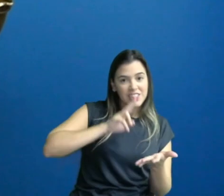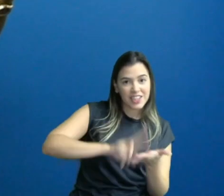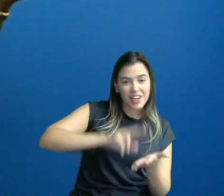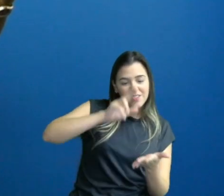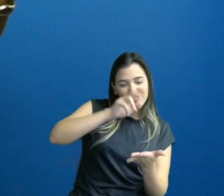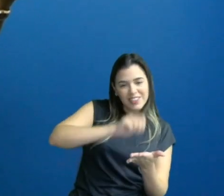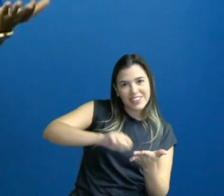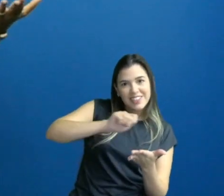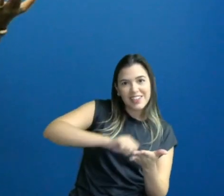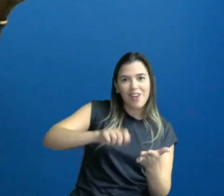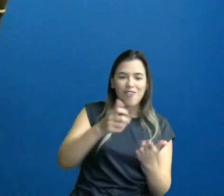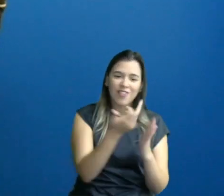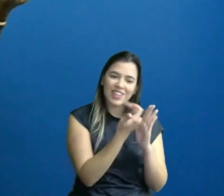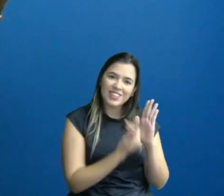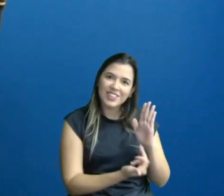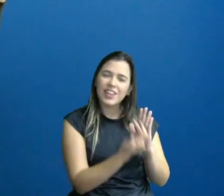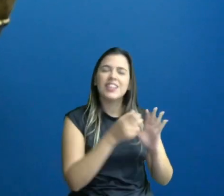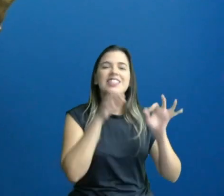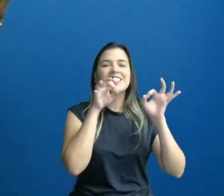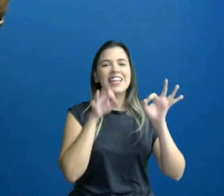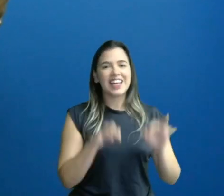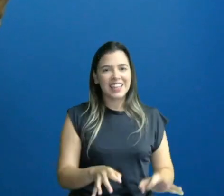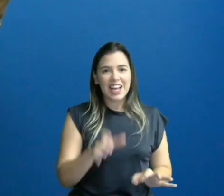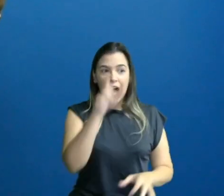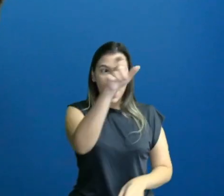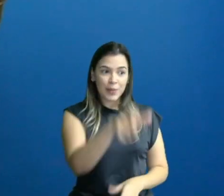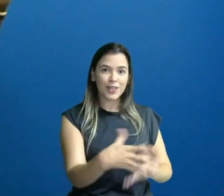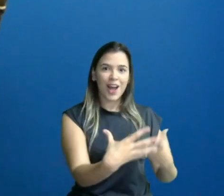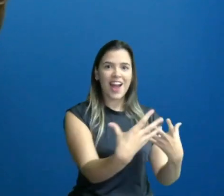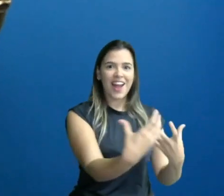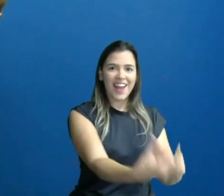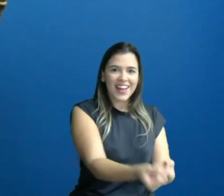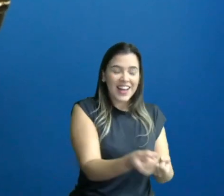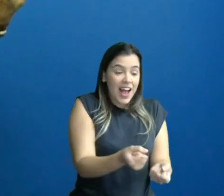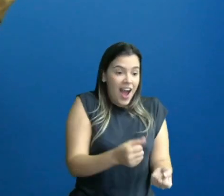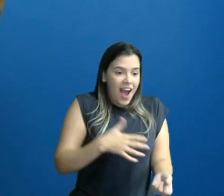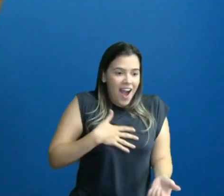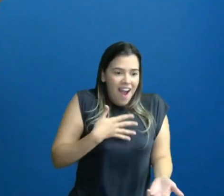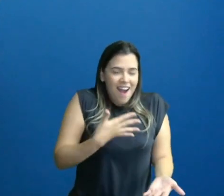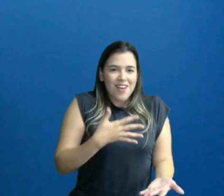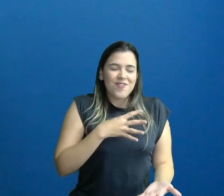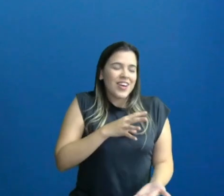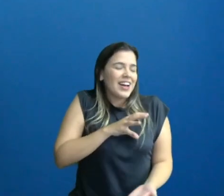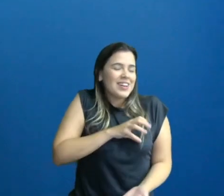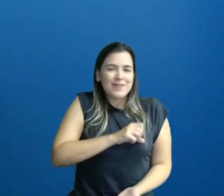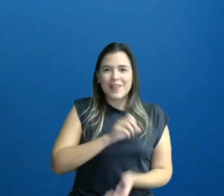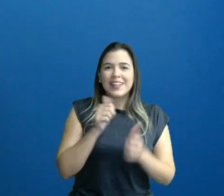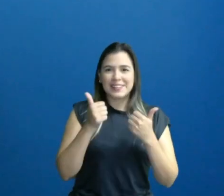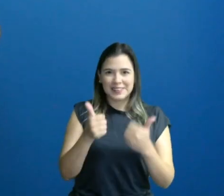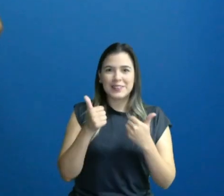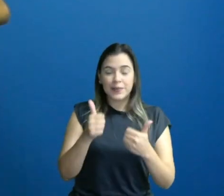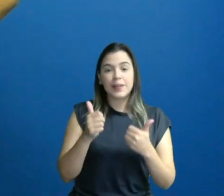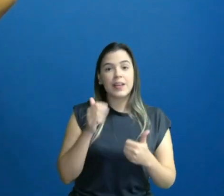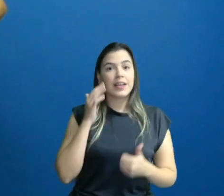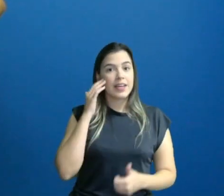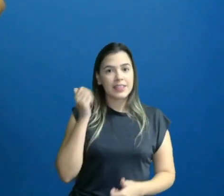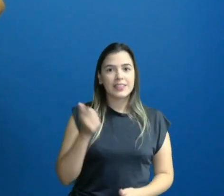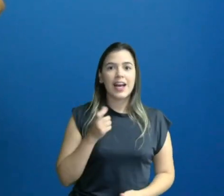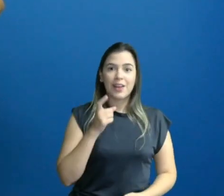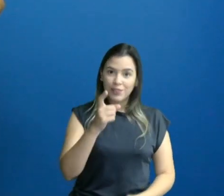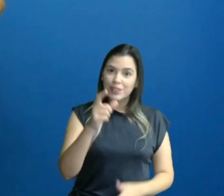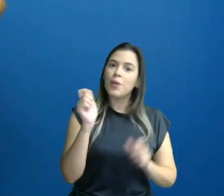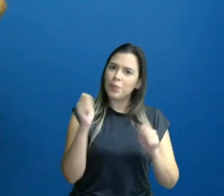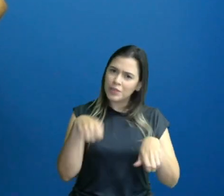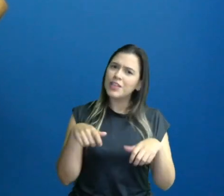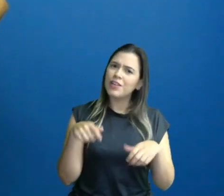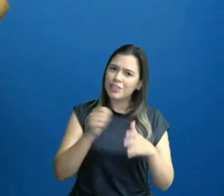faz um desenho eu tenho certeza que a pessoa que receber essa carta vai tomar tudo bem quem sabe até para sua